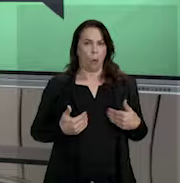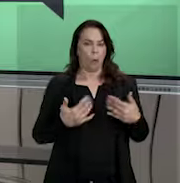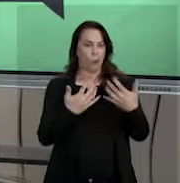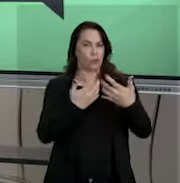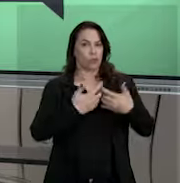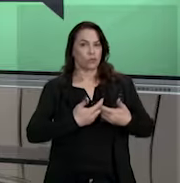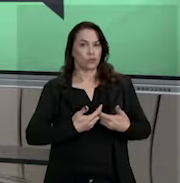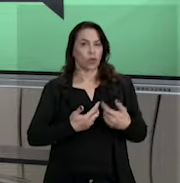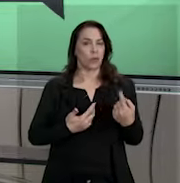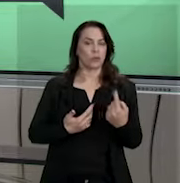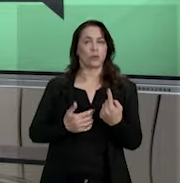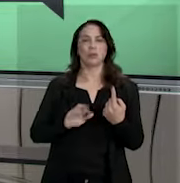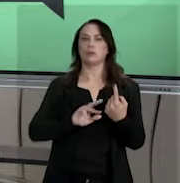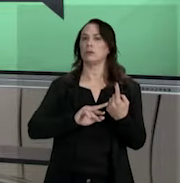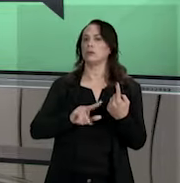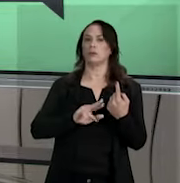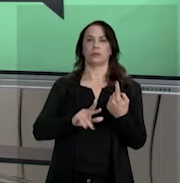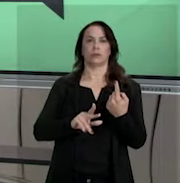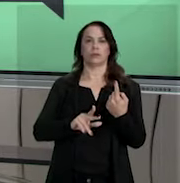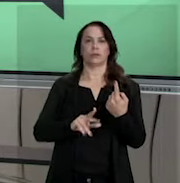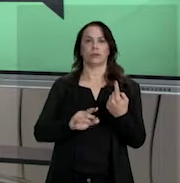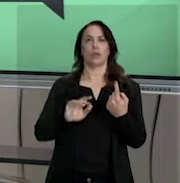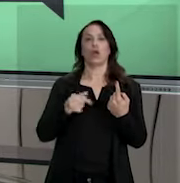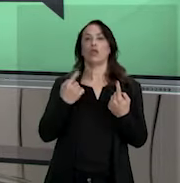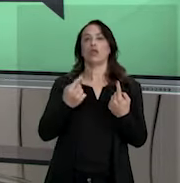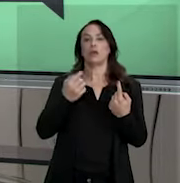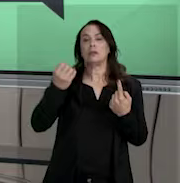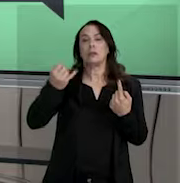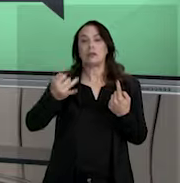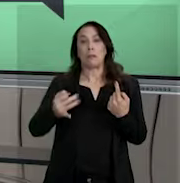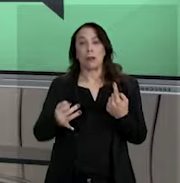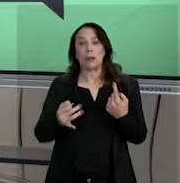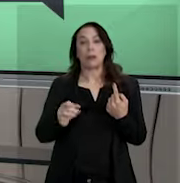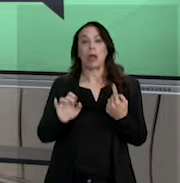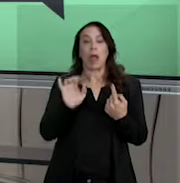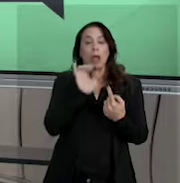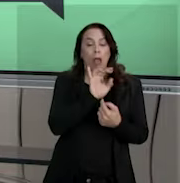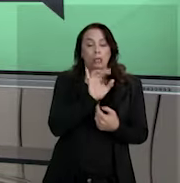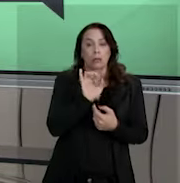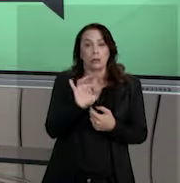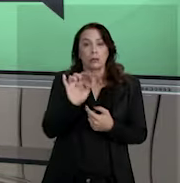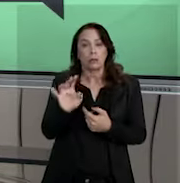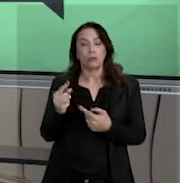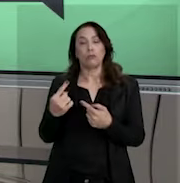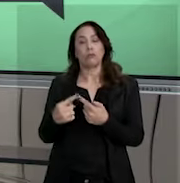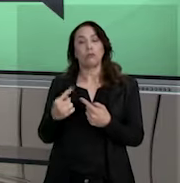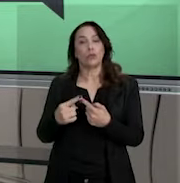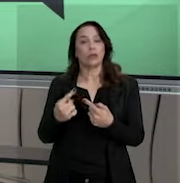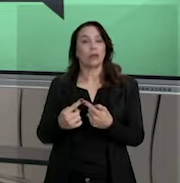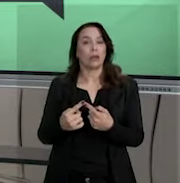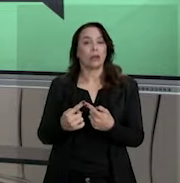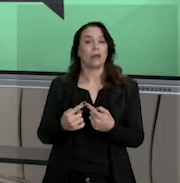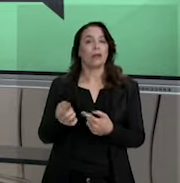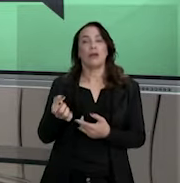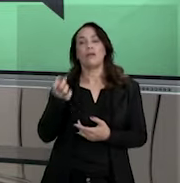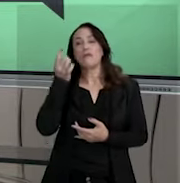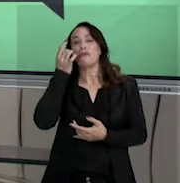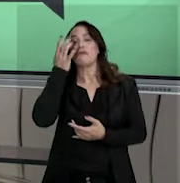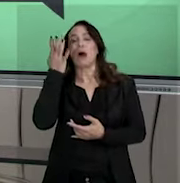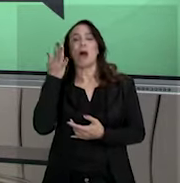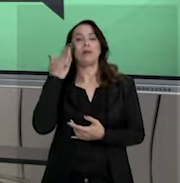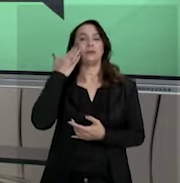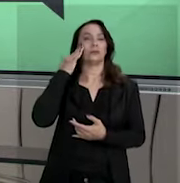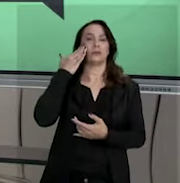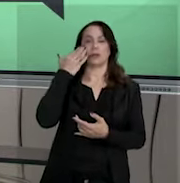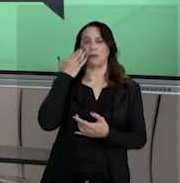em partes, né, em sistemas diferentes. Por quê? Didaticamente fica mais fácil